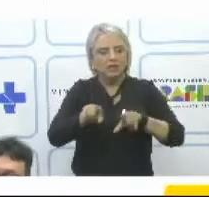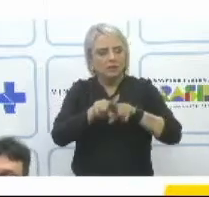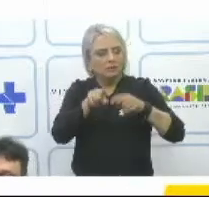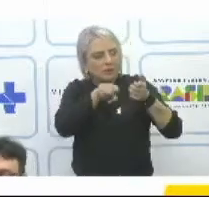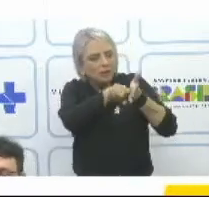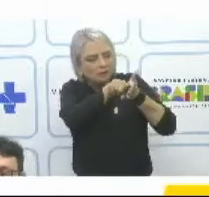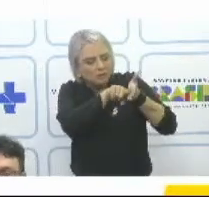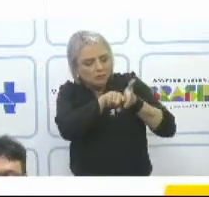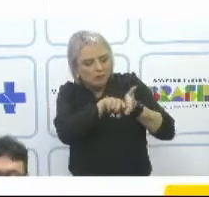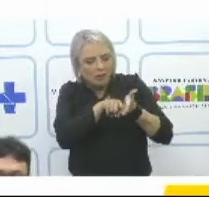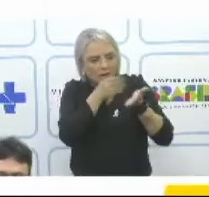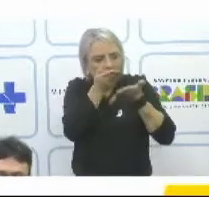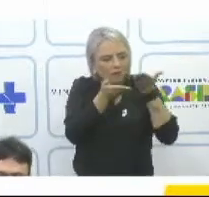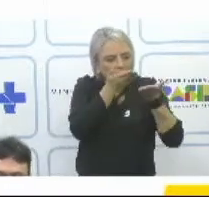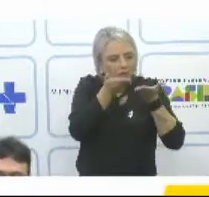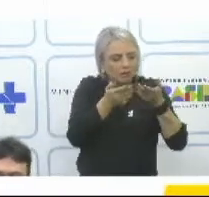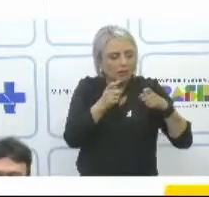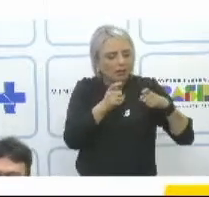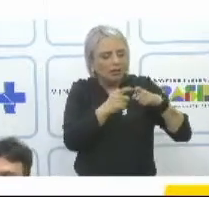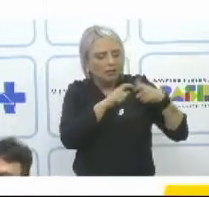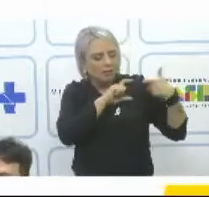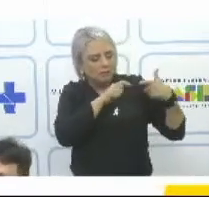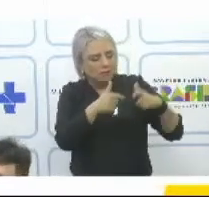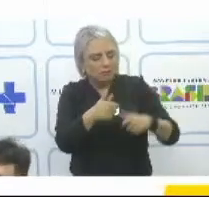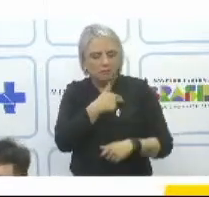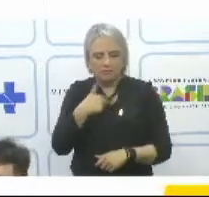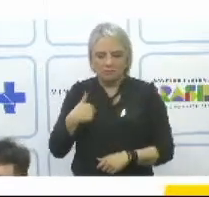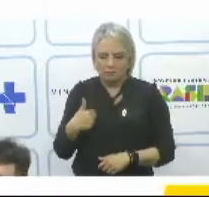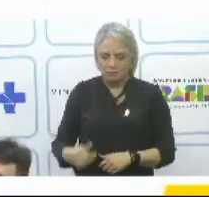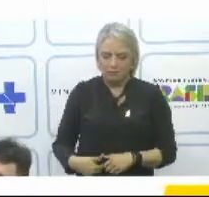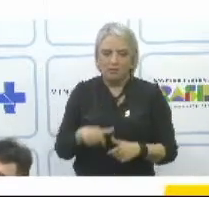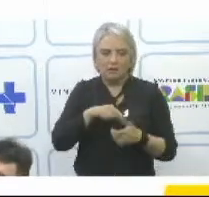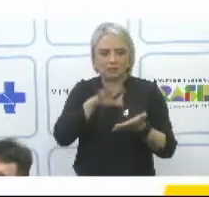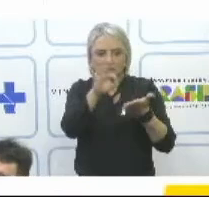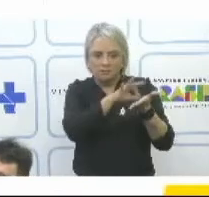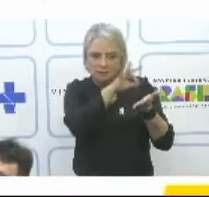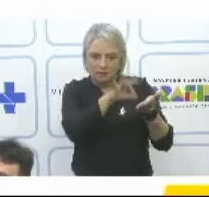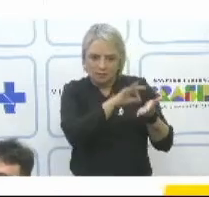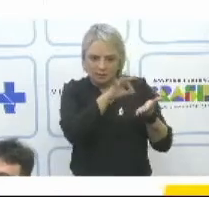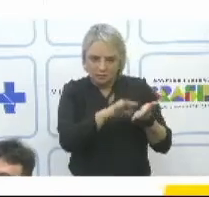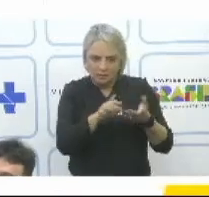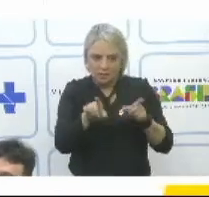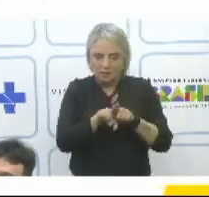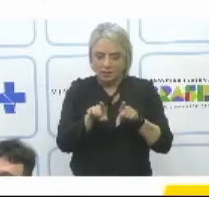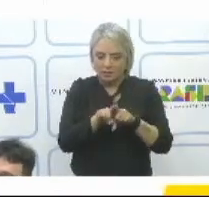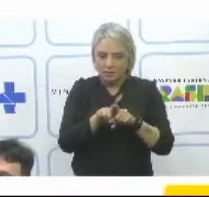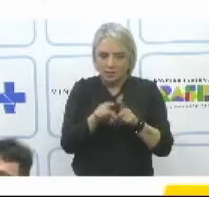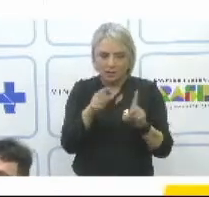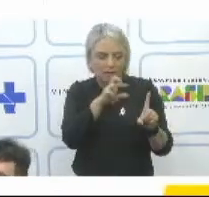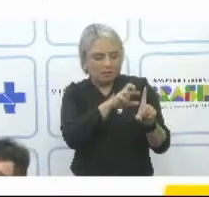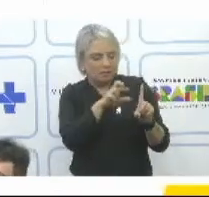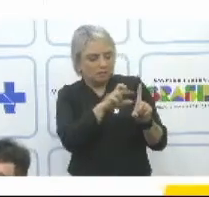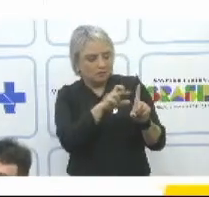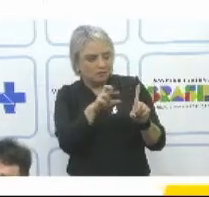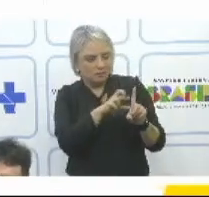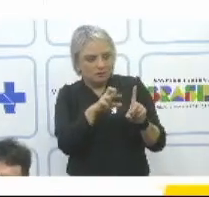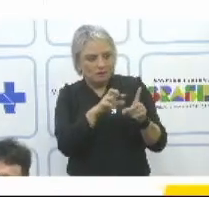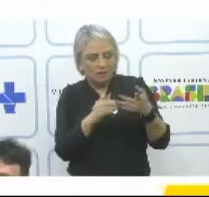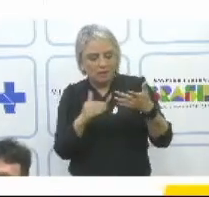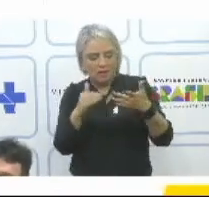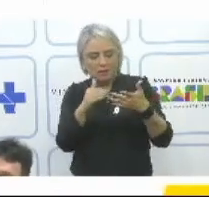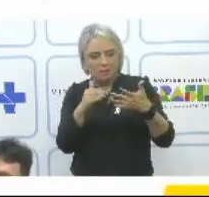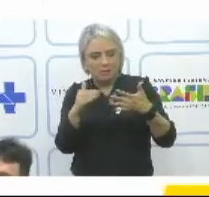consultas de tratamento em medicina tradicional chinesa, que estão sendo registrados tanto na atenção primária quanto na média e